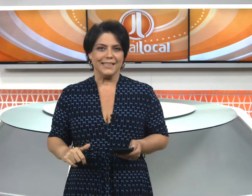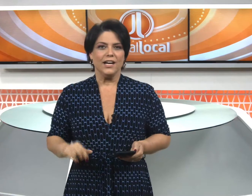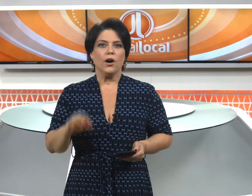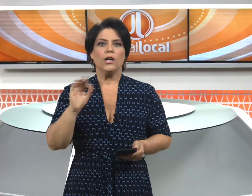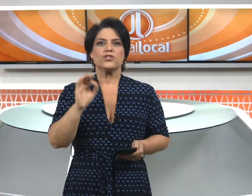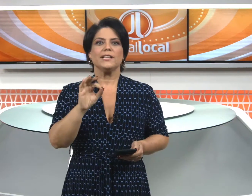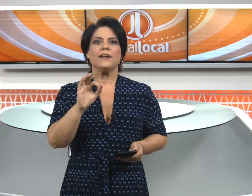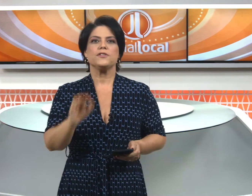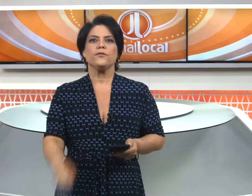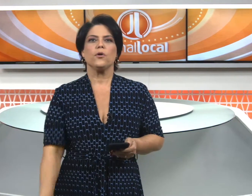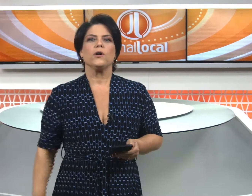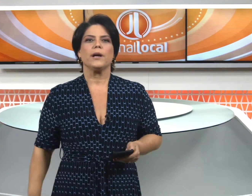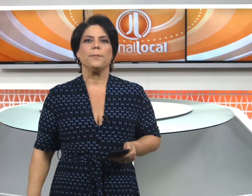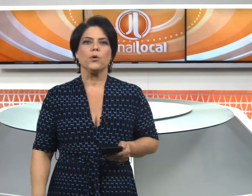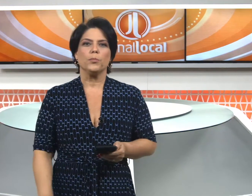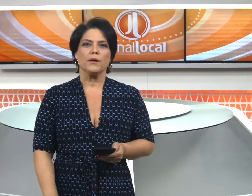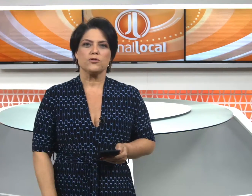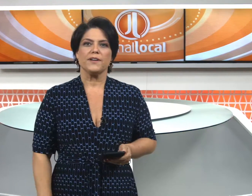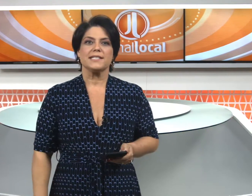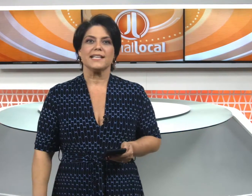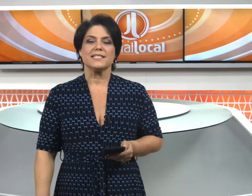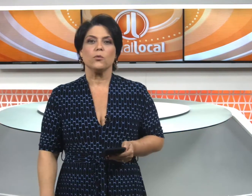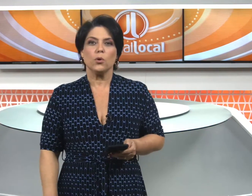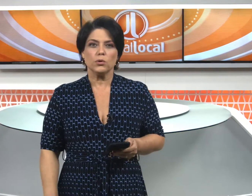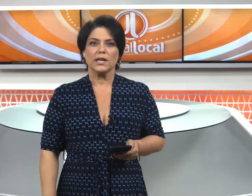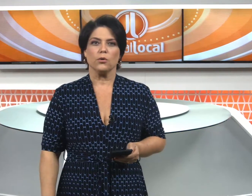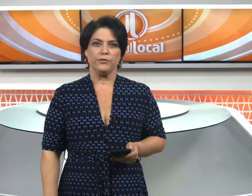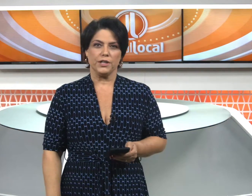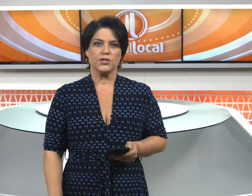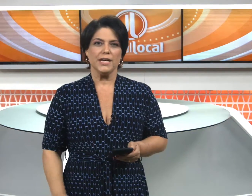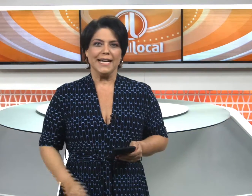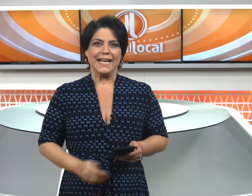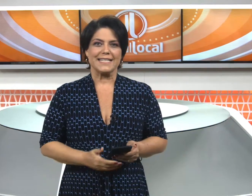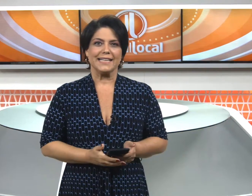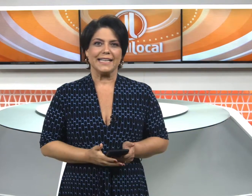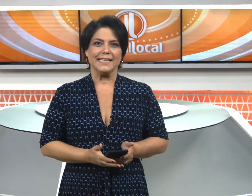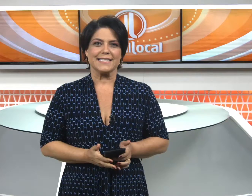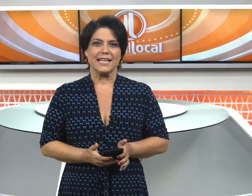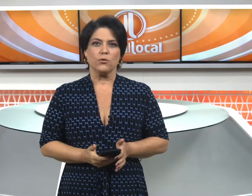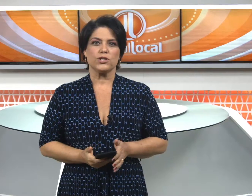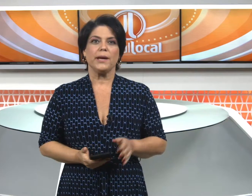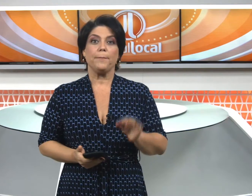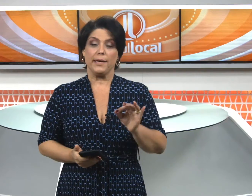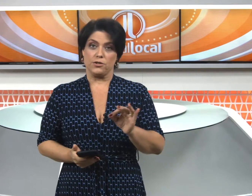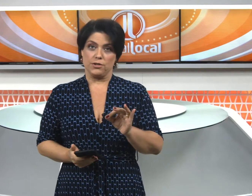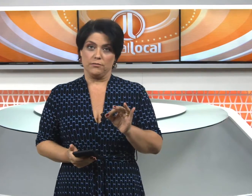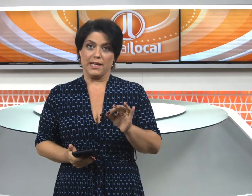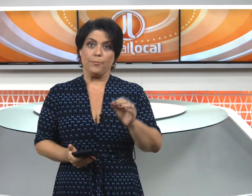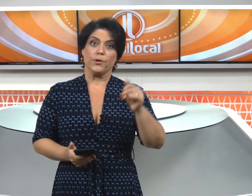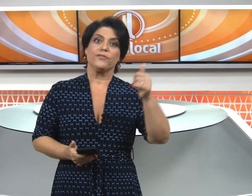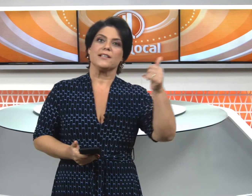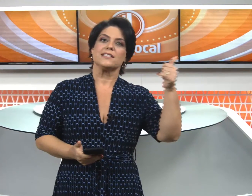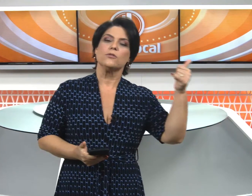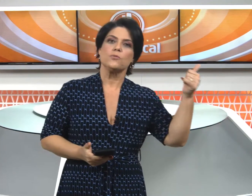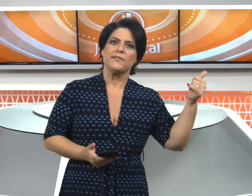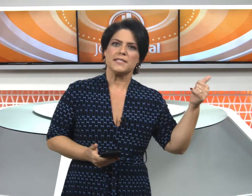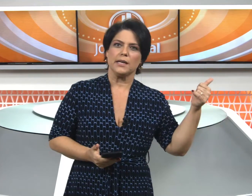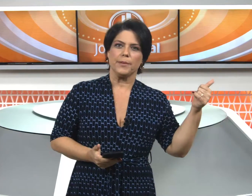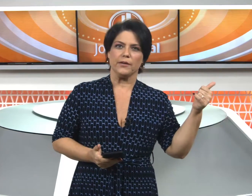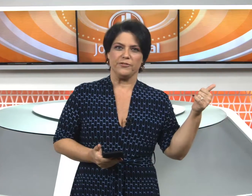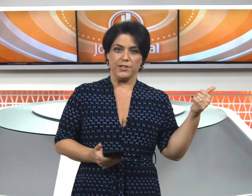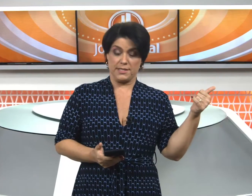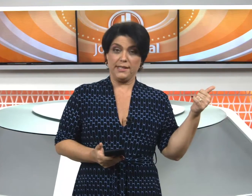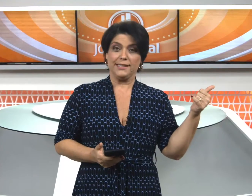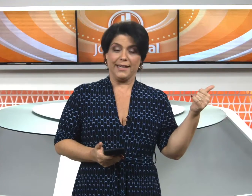Claro. Olha, o GDF divulgou agora há pouco o plano de vacinação contra a Covid. A Secretaria de Saúde depende da aprovação de uma